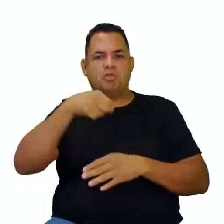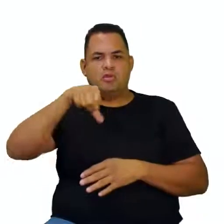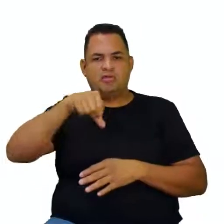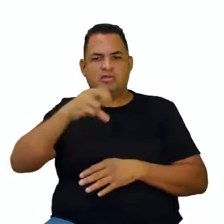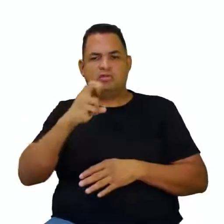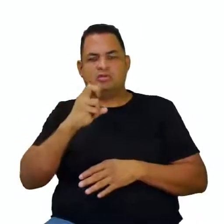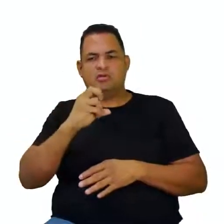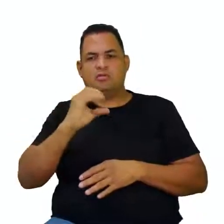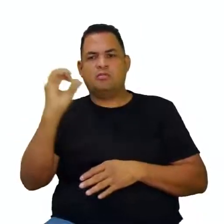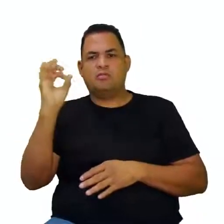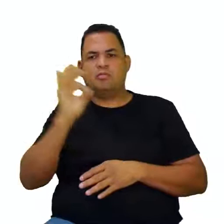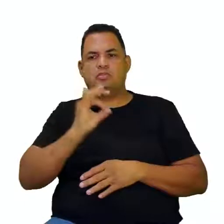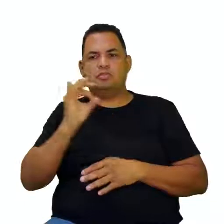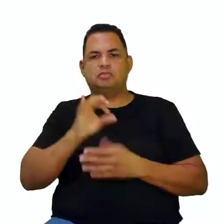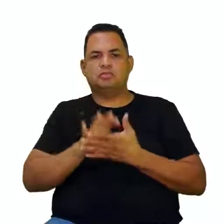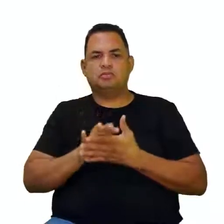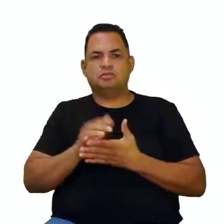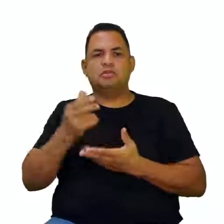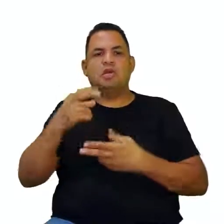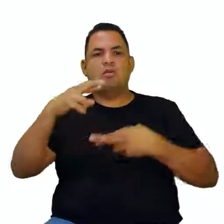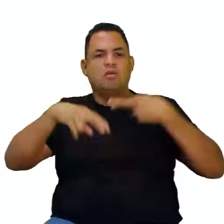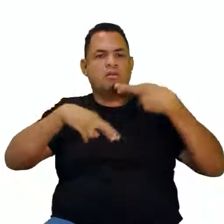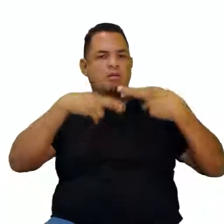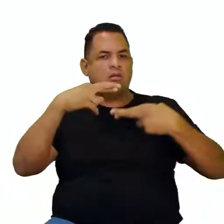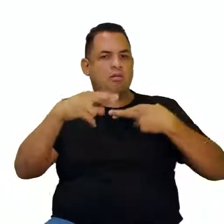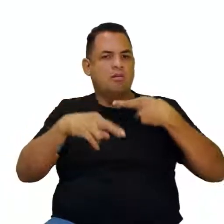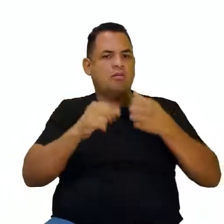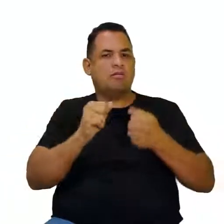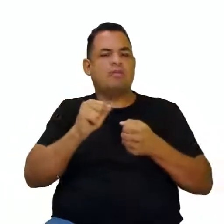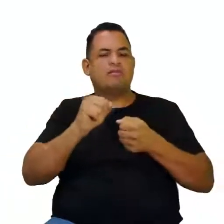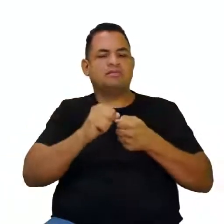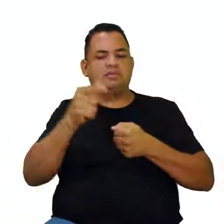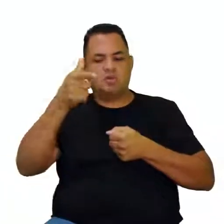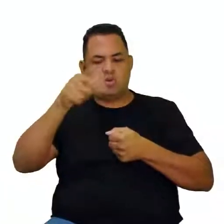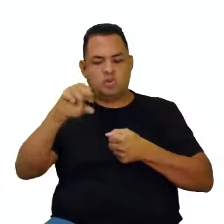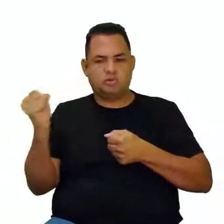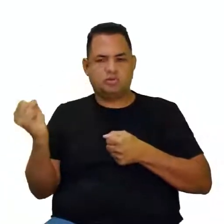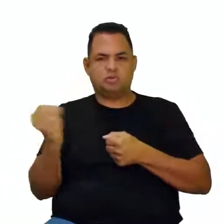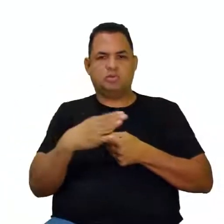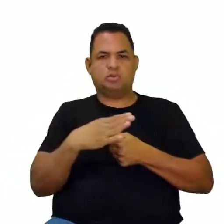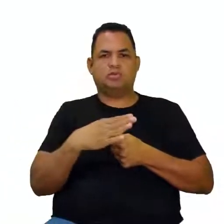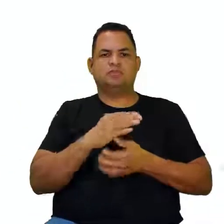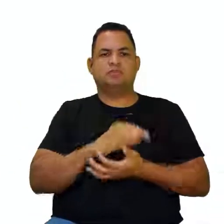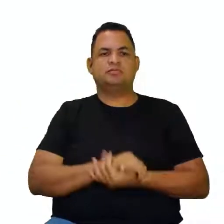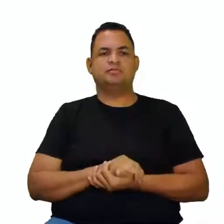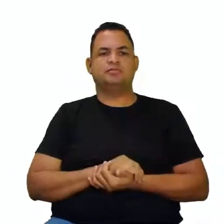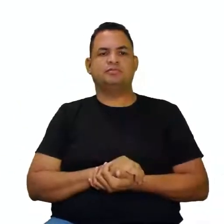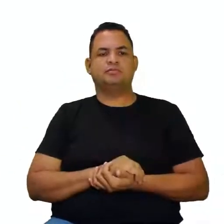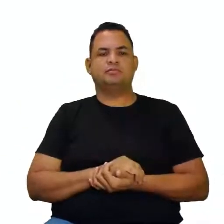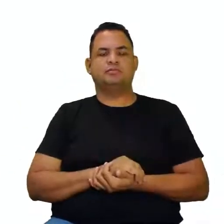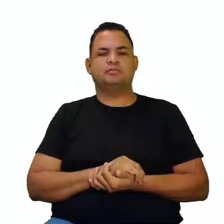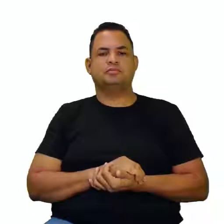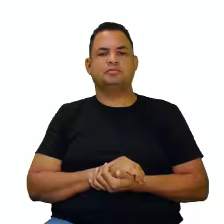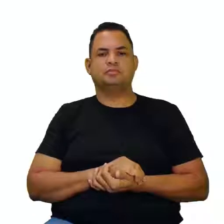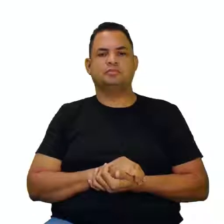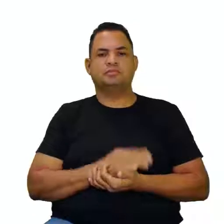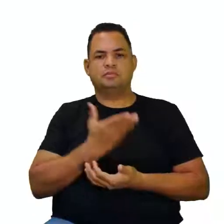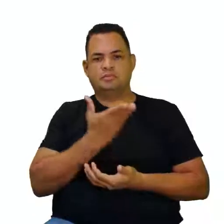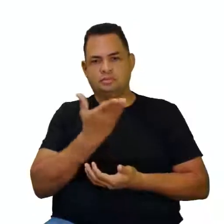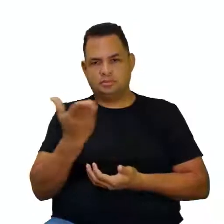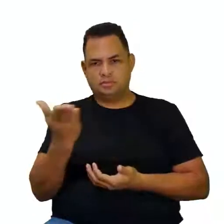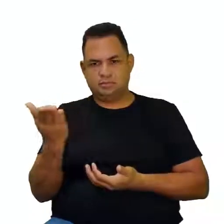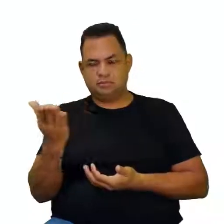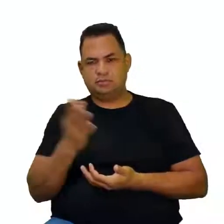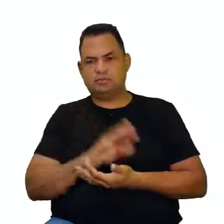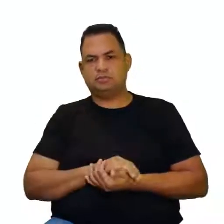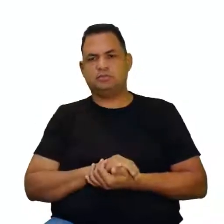dessas embalagens são recicladas para a fabricação de outras novas. Aí ele tem a fonte do texto,